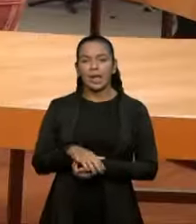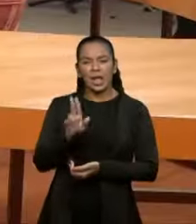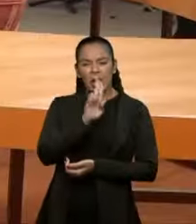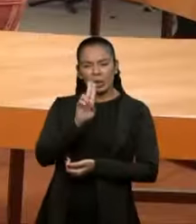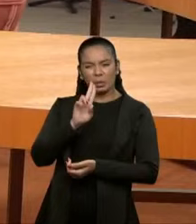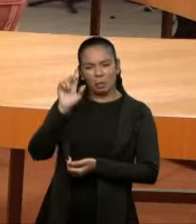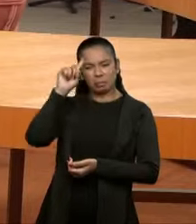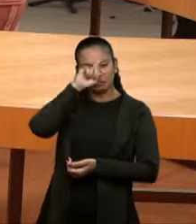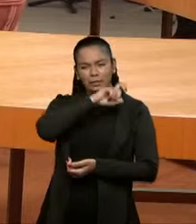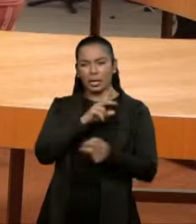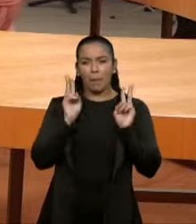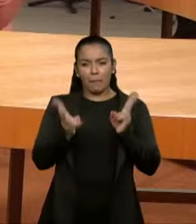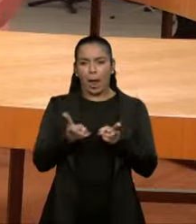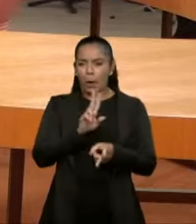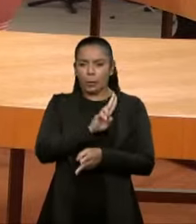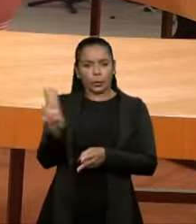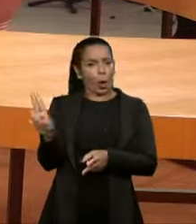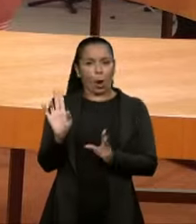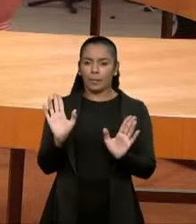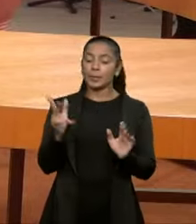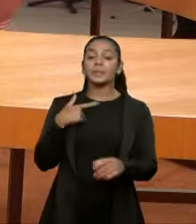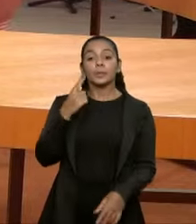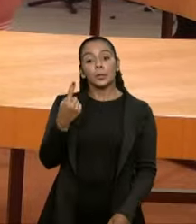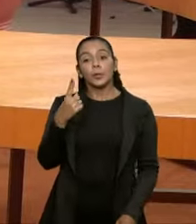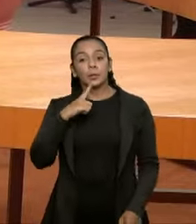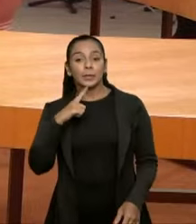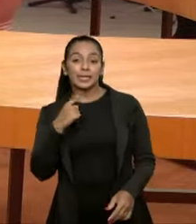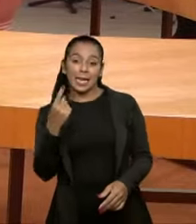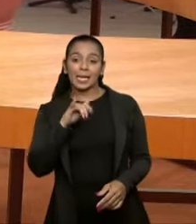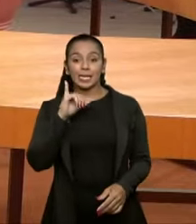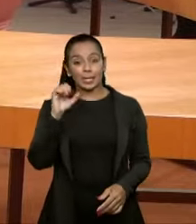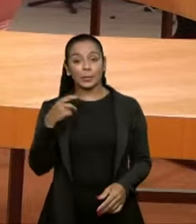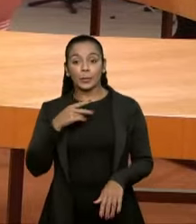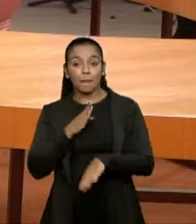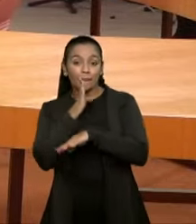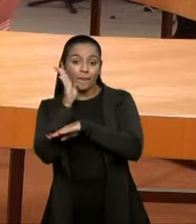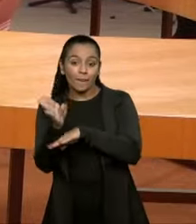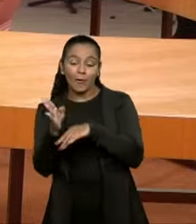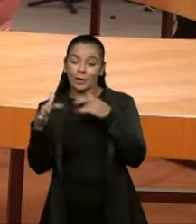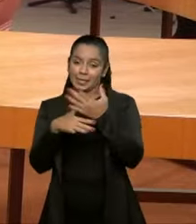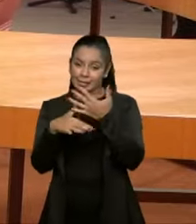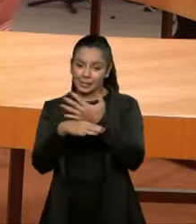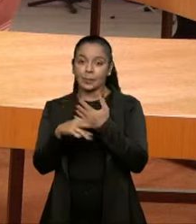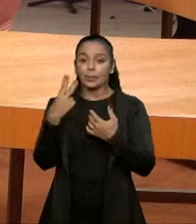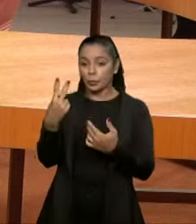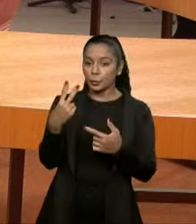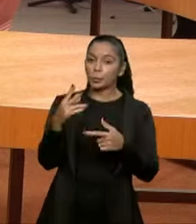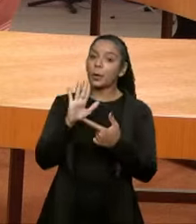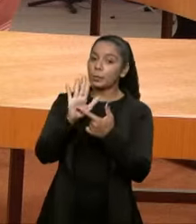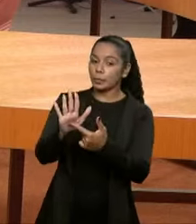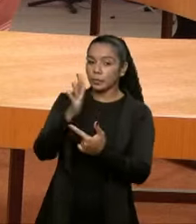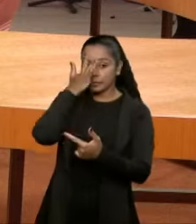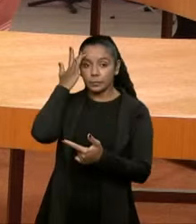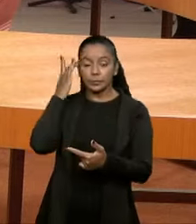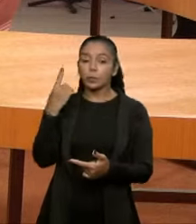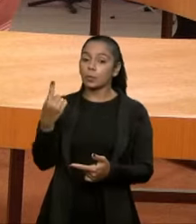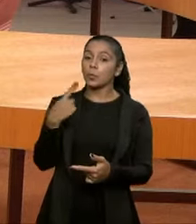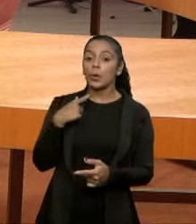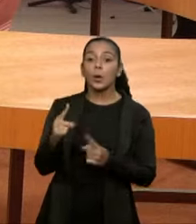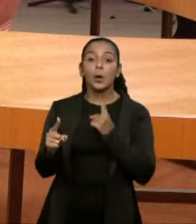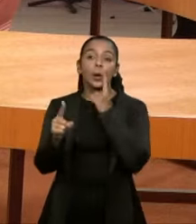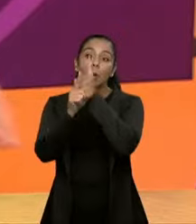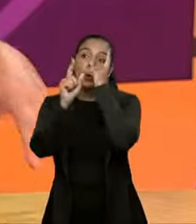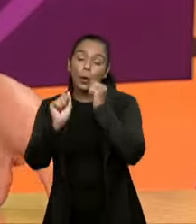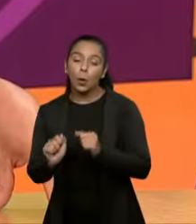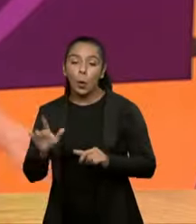duas vezes. Só que um tem essa pegada que eu vou na cidade mostrar. Os dois são mostrando pessoas. Só que um eu encontro personagens, como